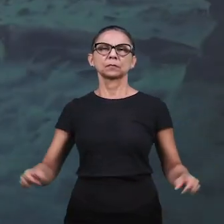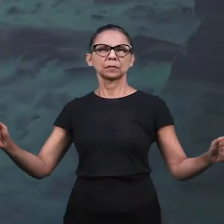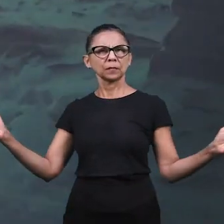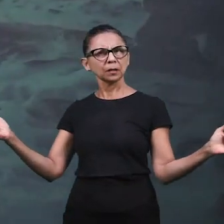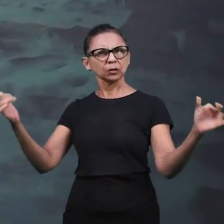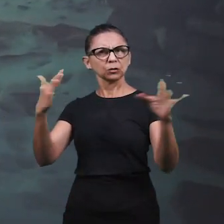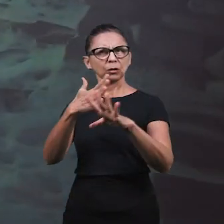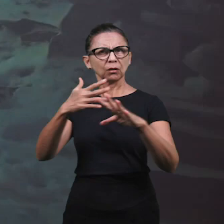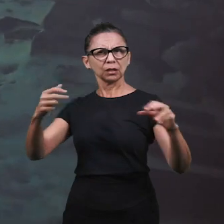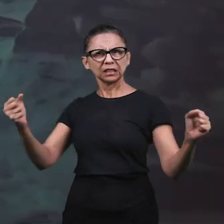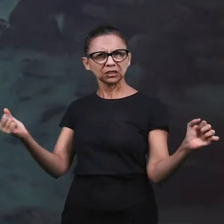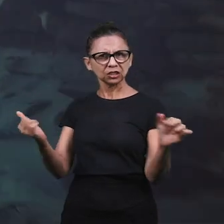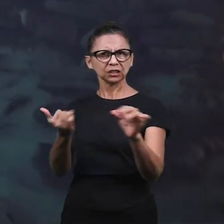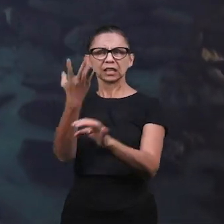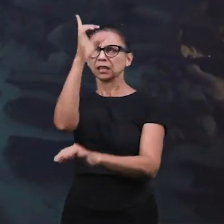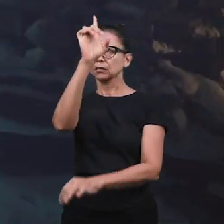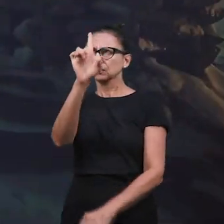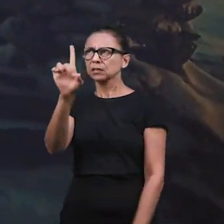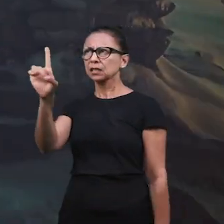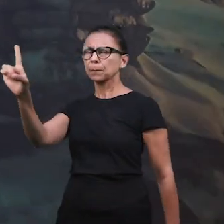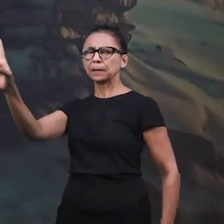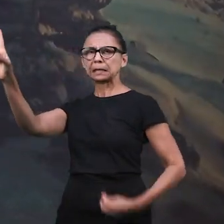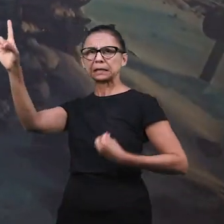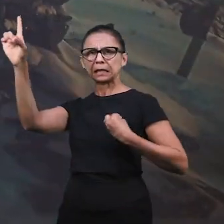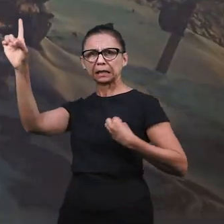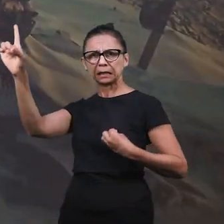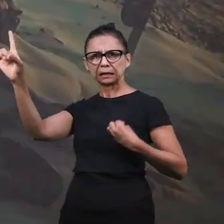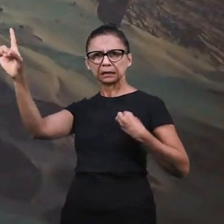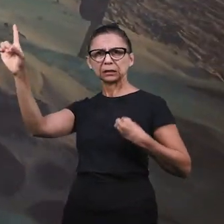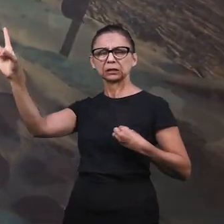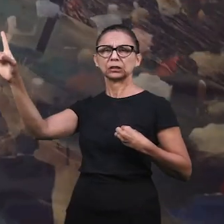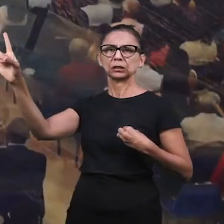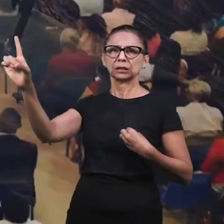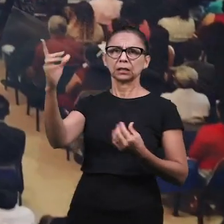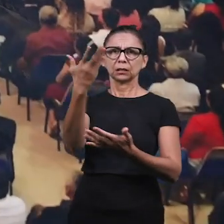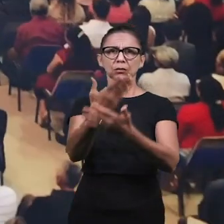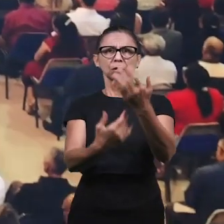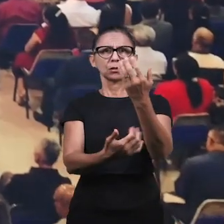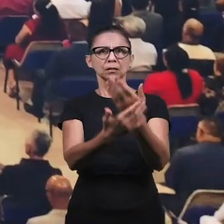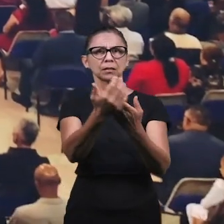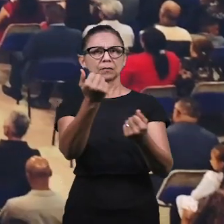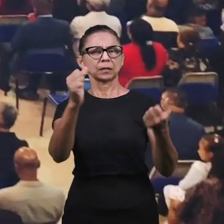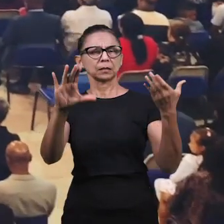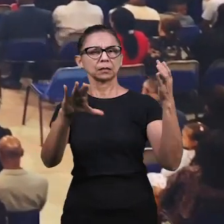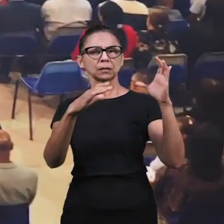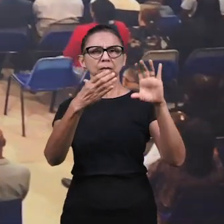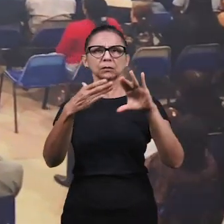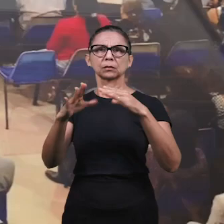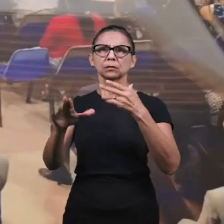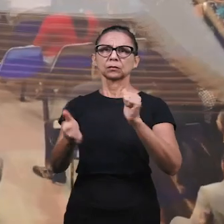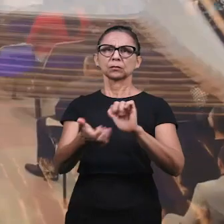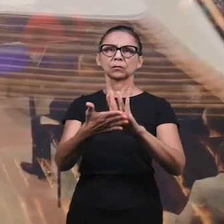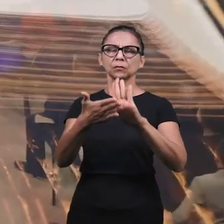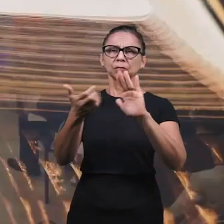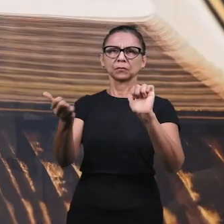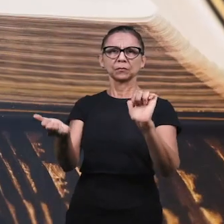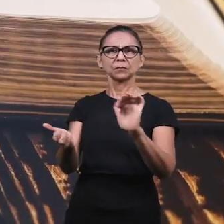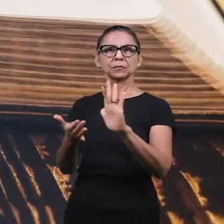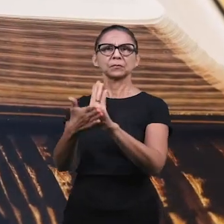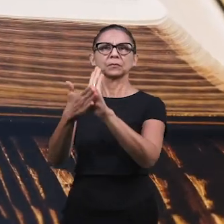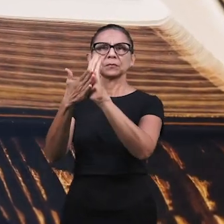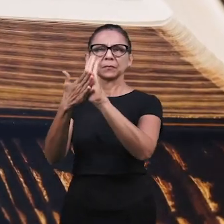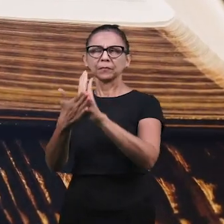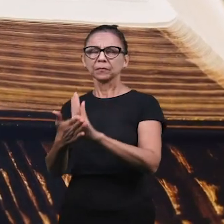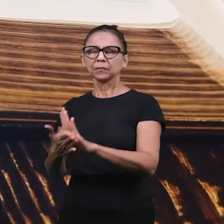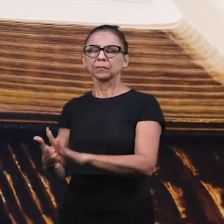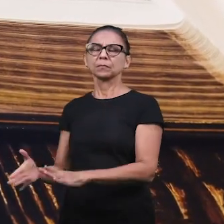A glória de Deus em nosso meio está, em nossos lábios Deus colocará